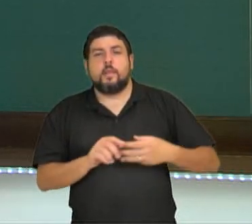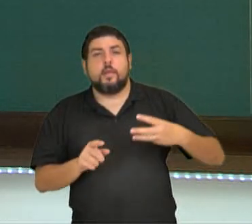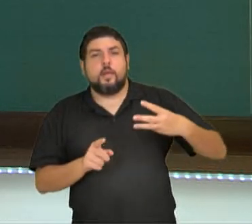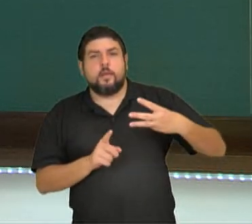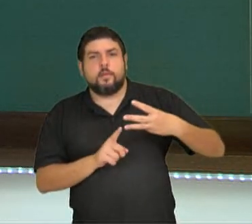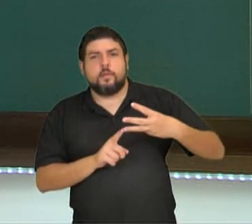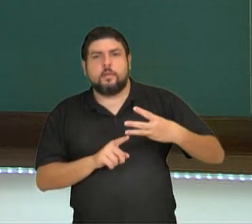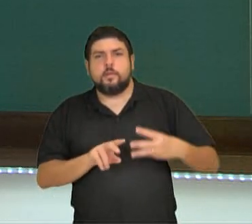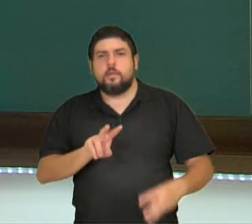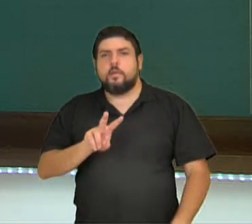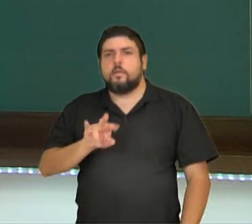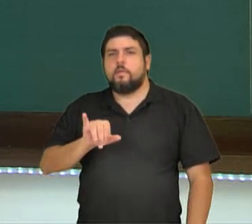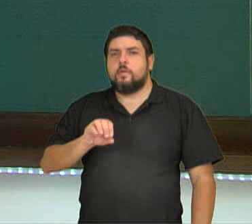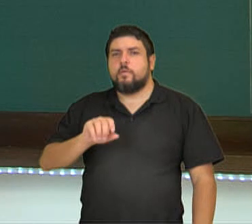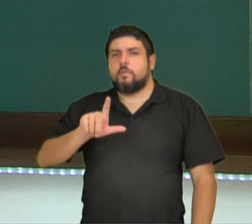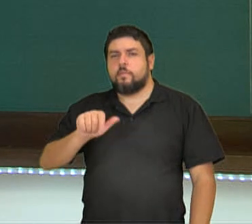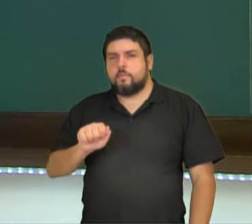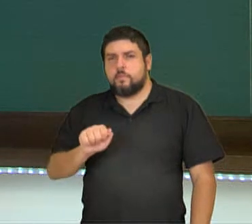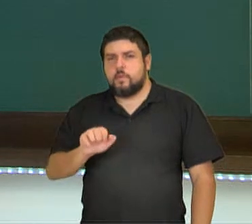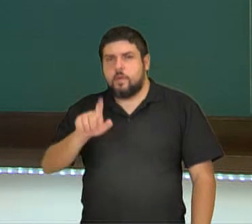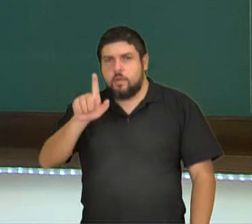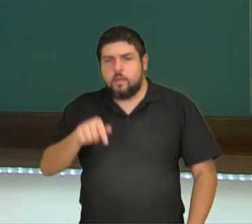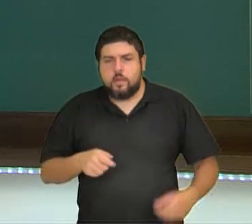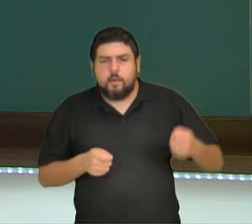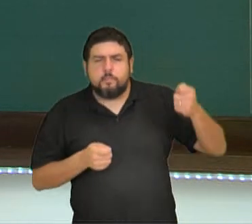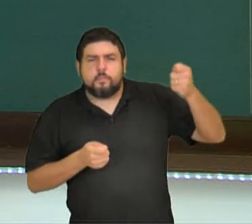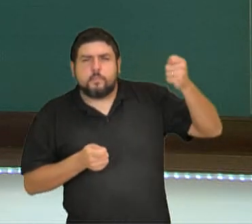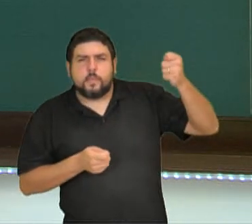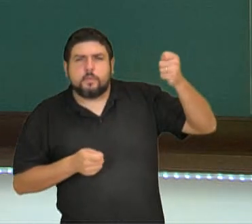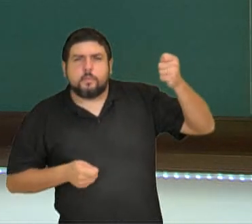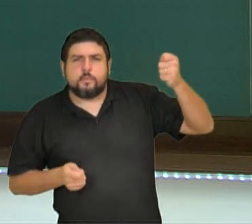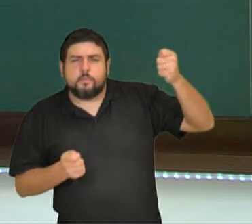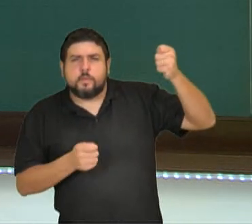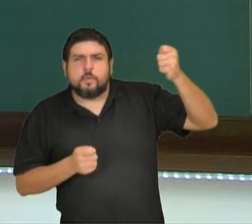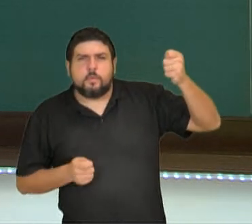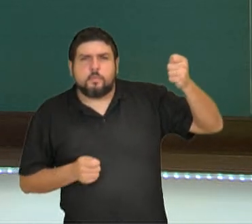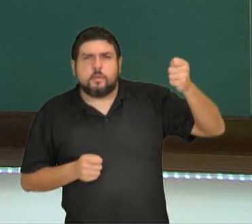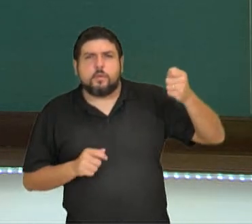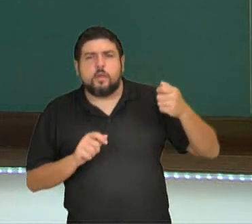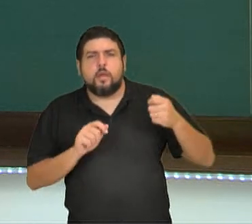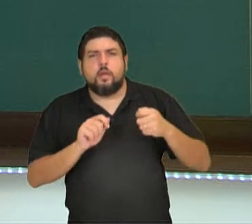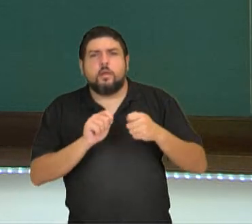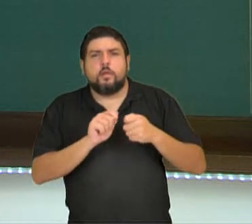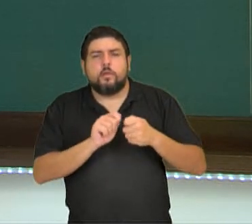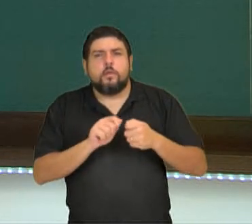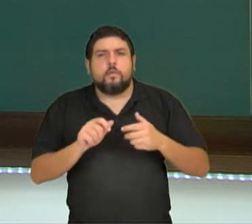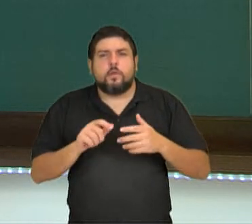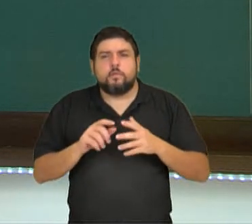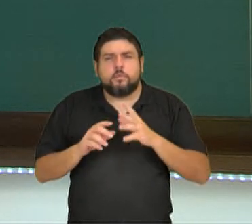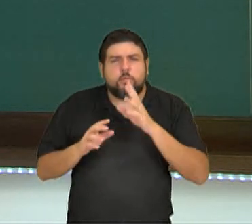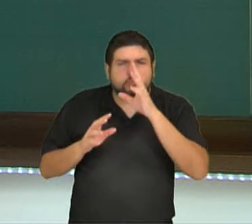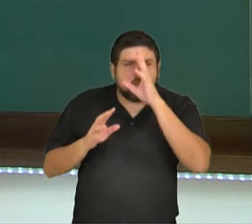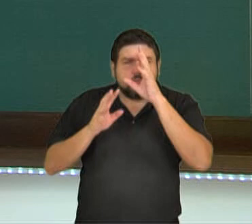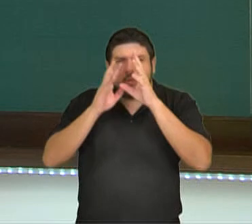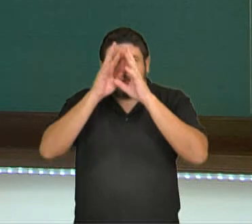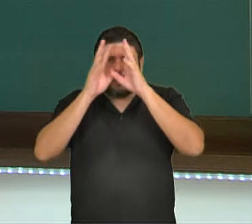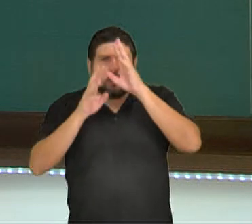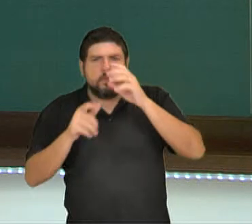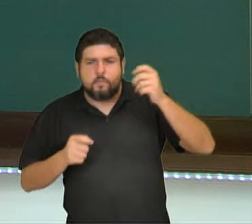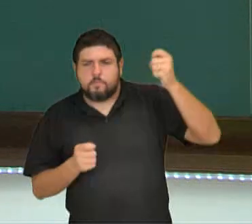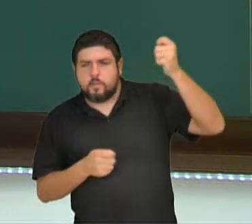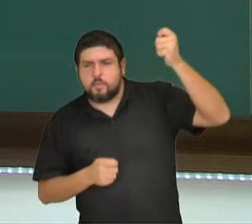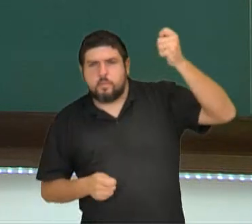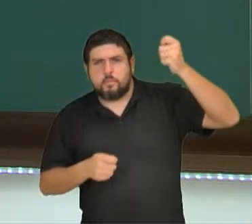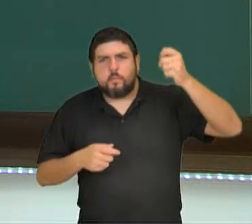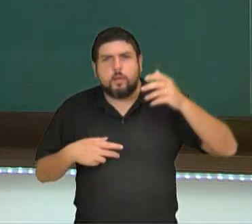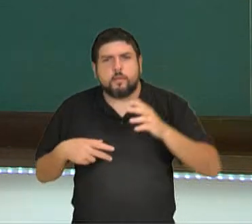ou violinha, que é o berimbau solo, que faz as viradas e os improvisos característicos.